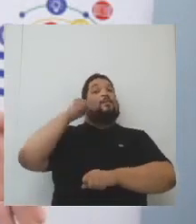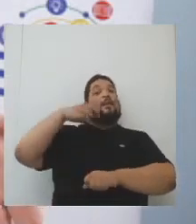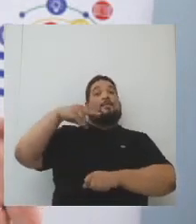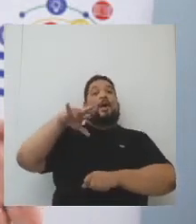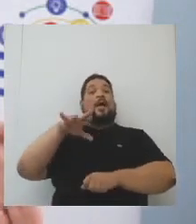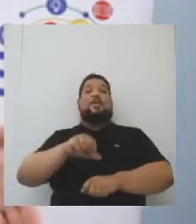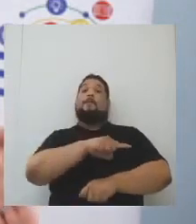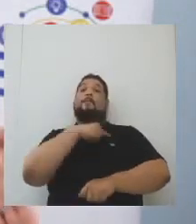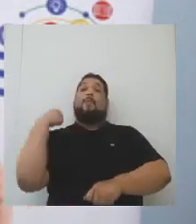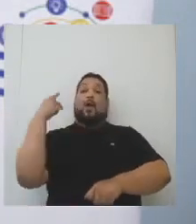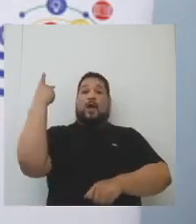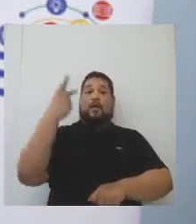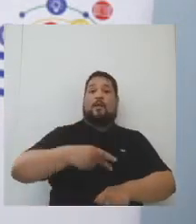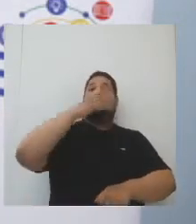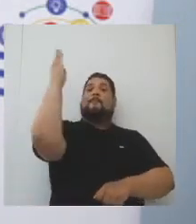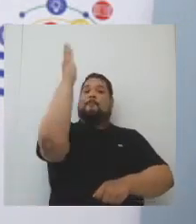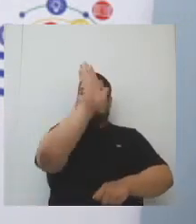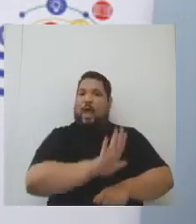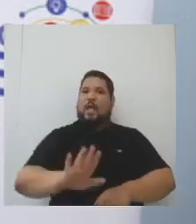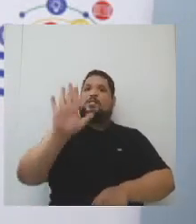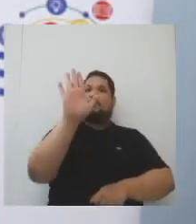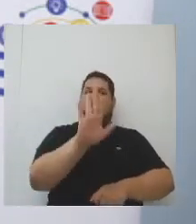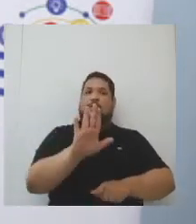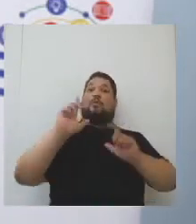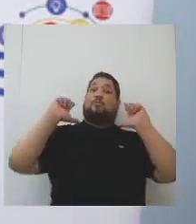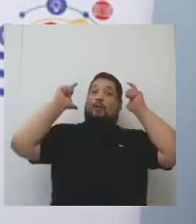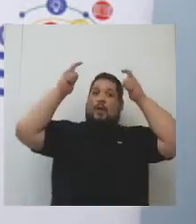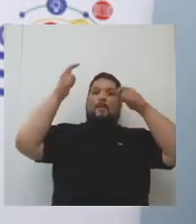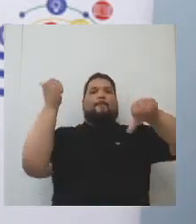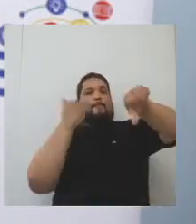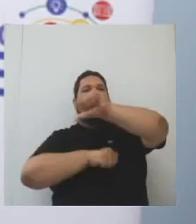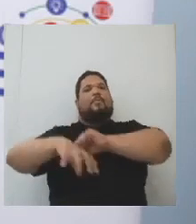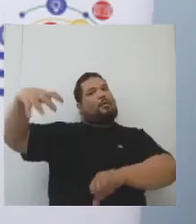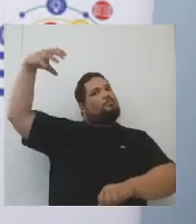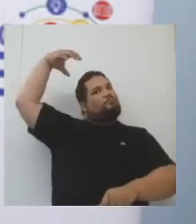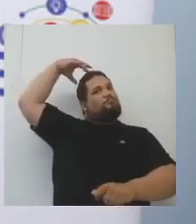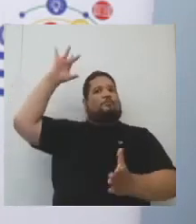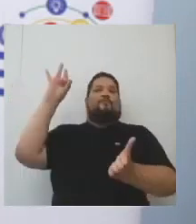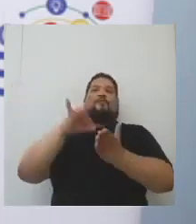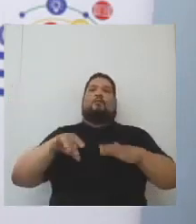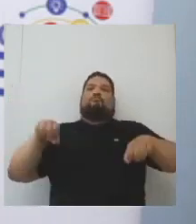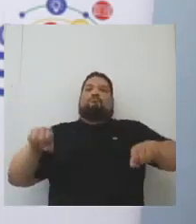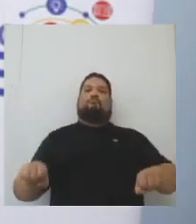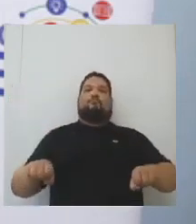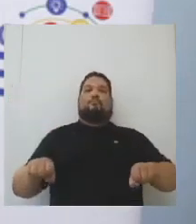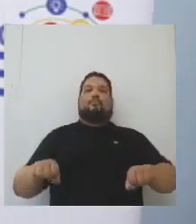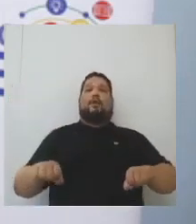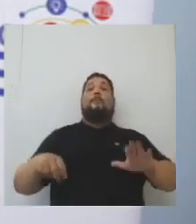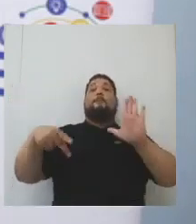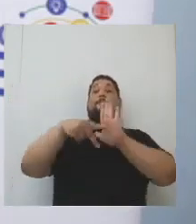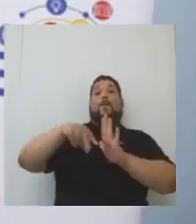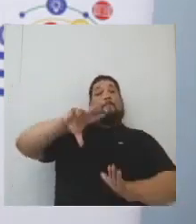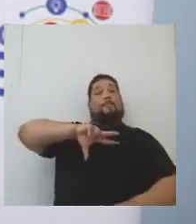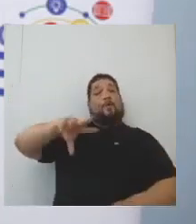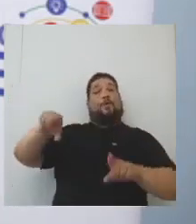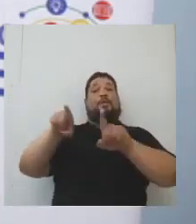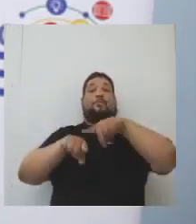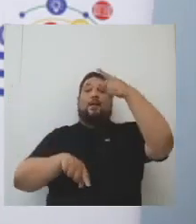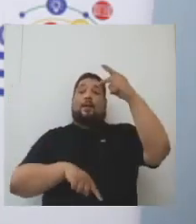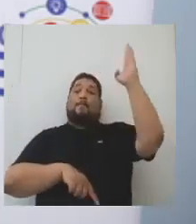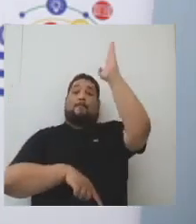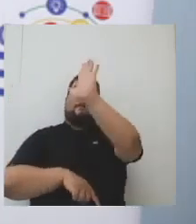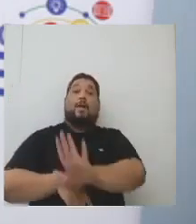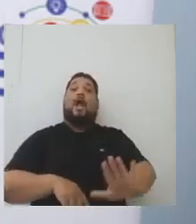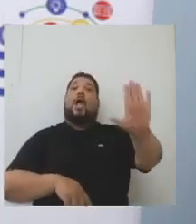terras brasileiras, tá certo? E aí o príncipe regente vira realmente rei, né, de Portugal e